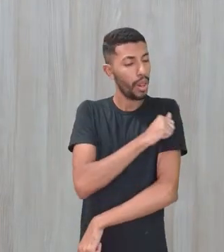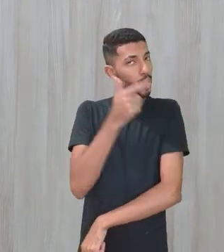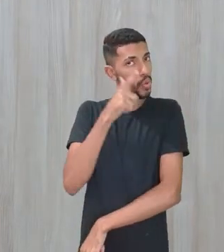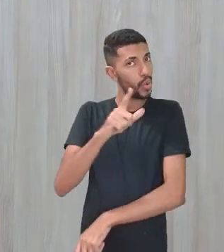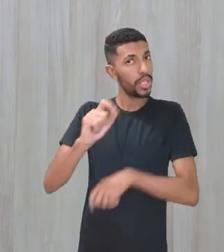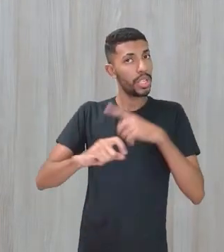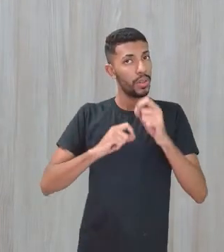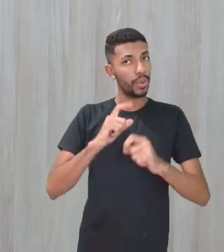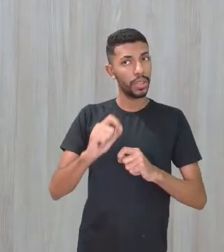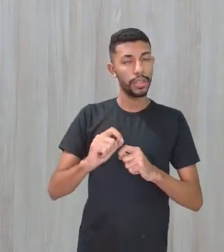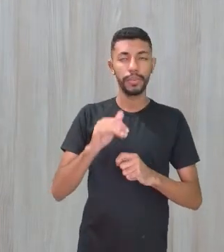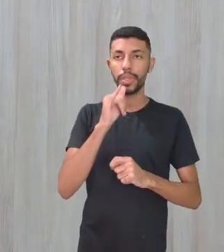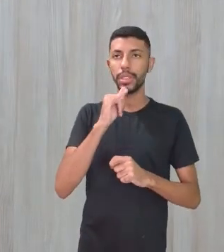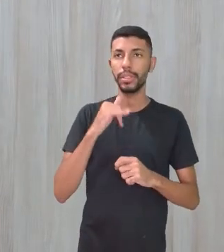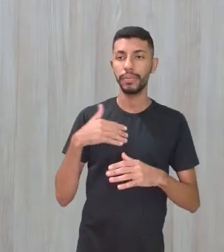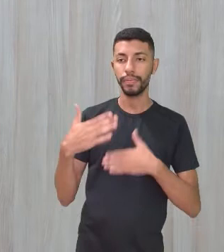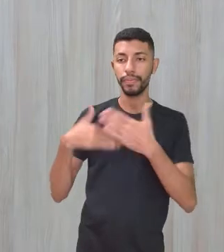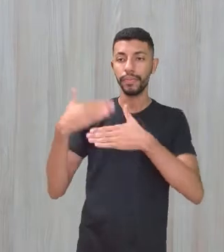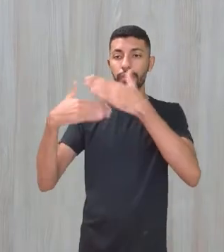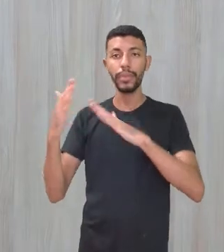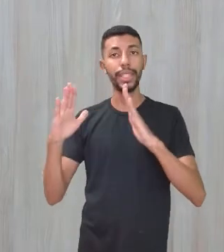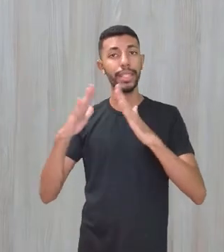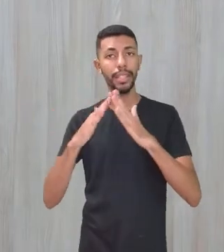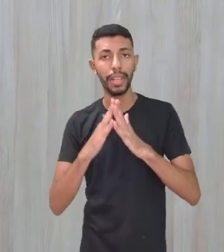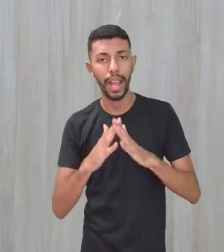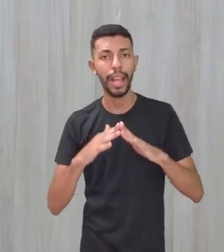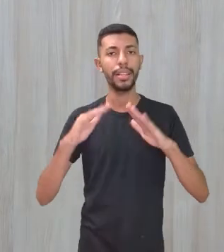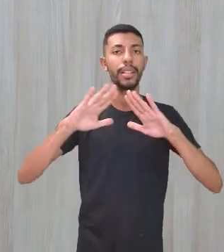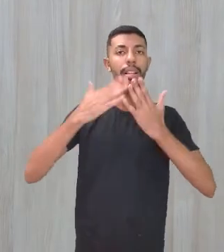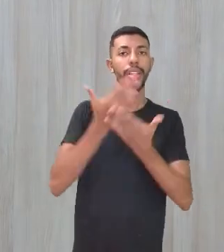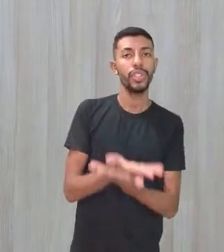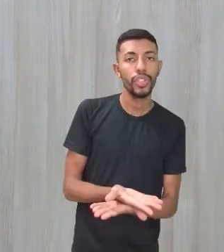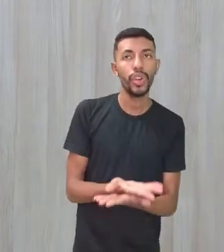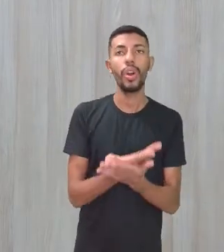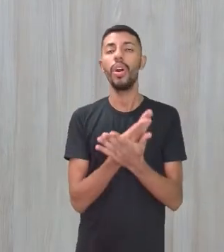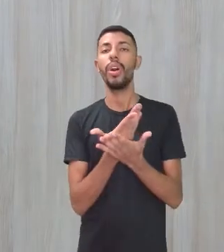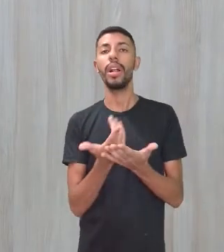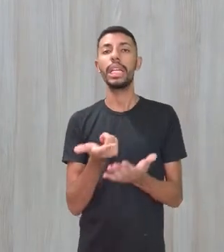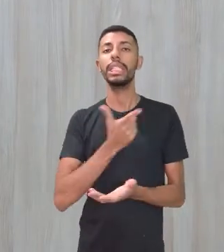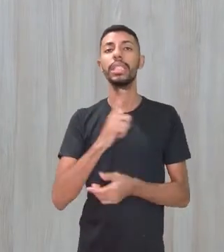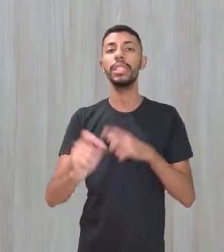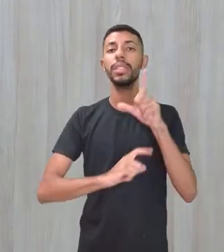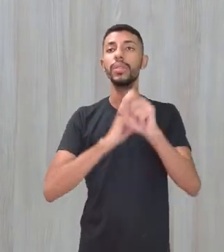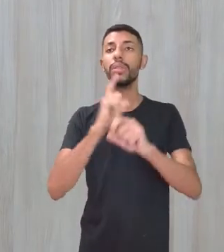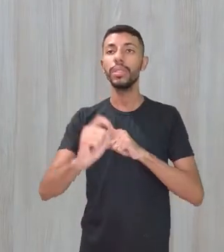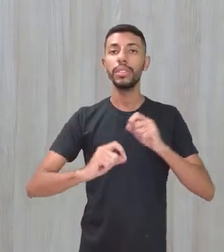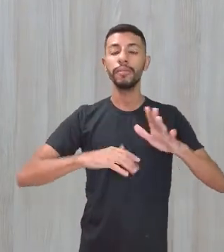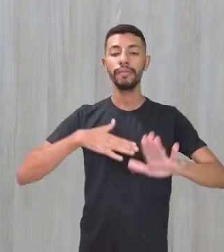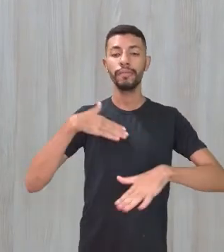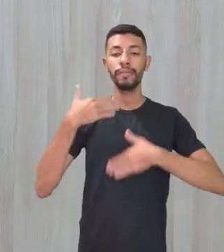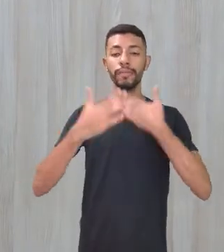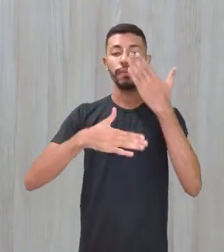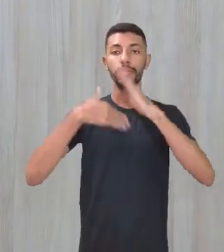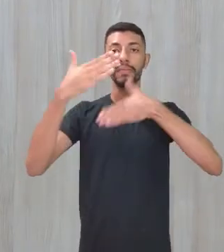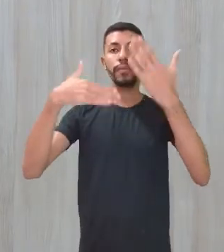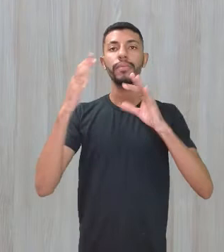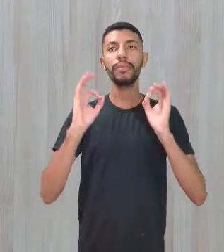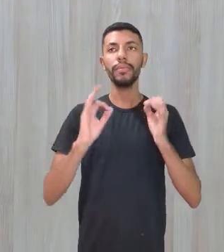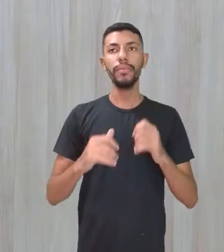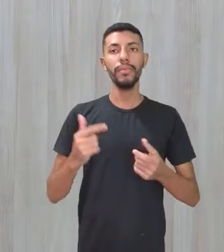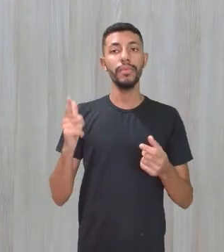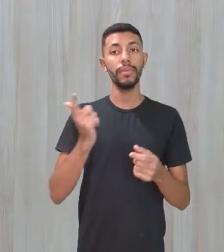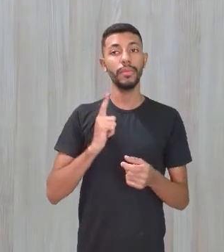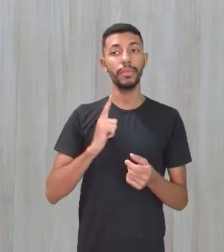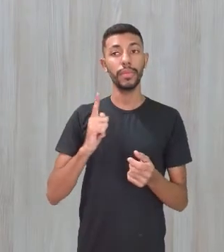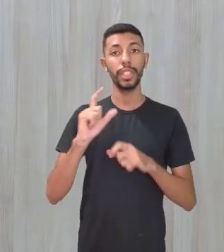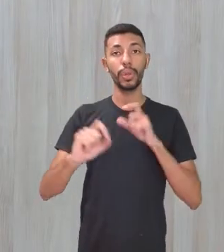tanto em casa, na escola, que ele tenha uma desenvoltura e comece a ter